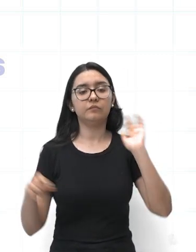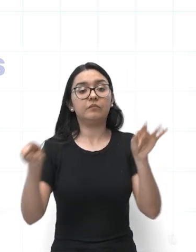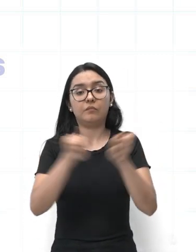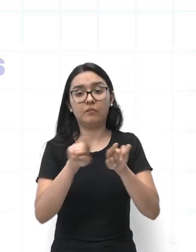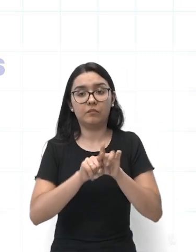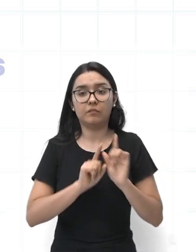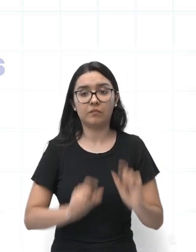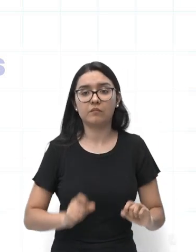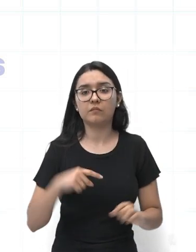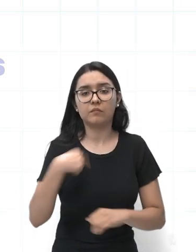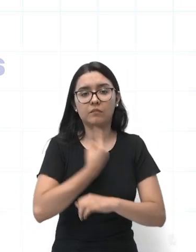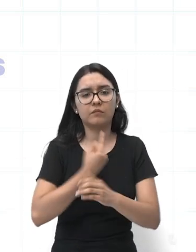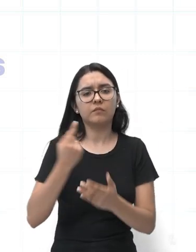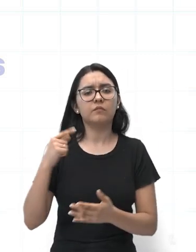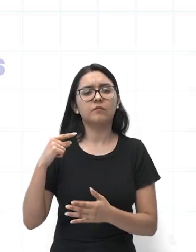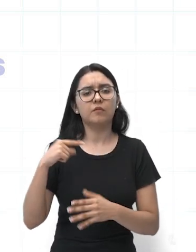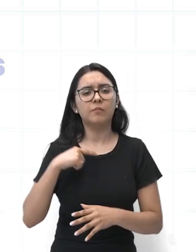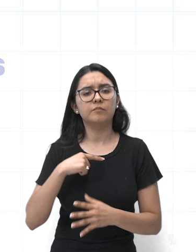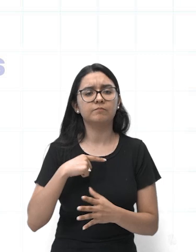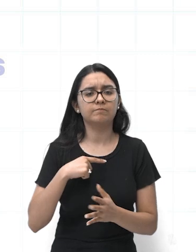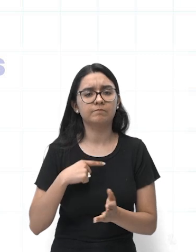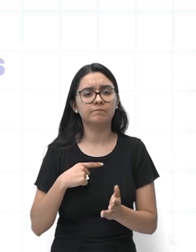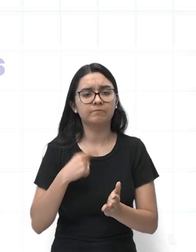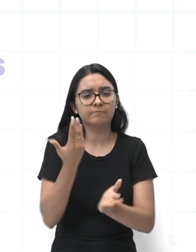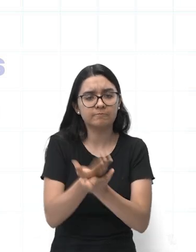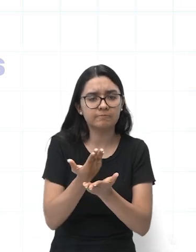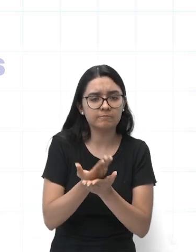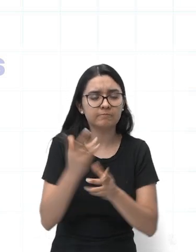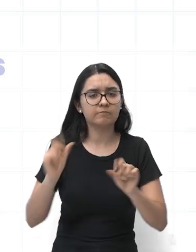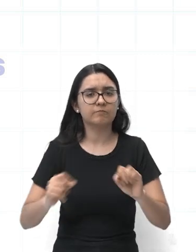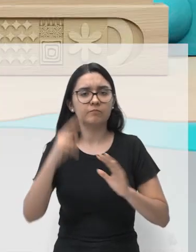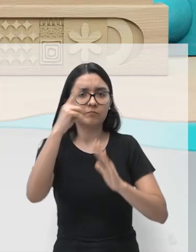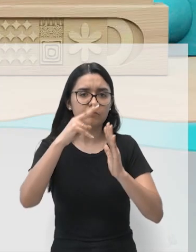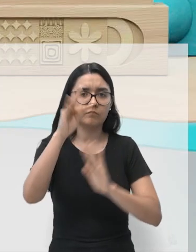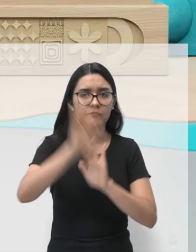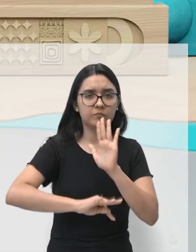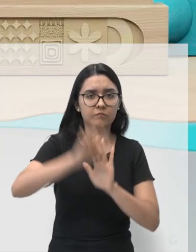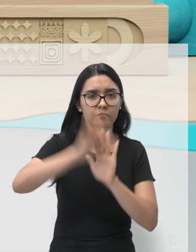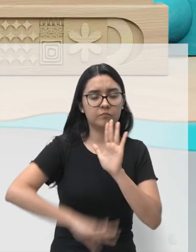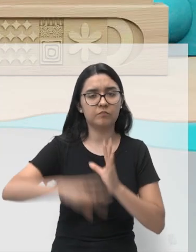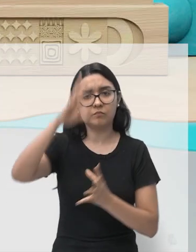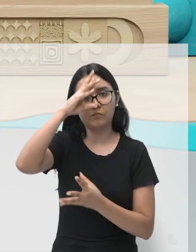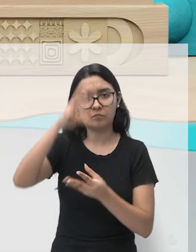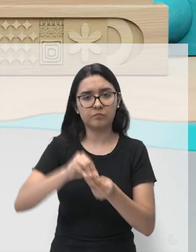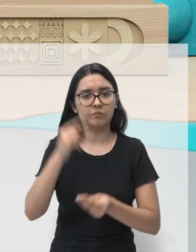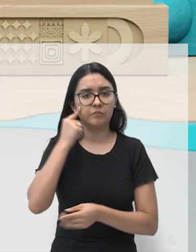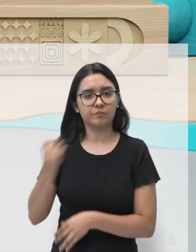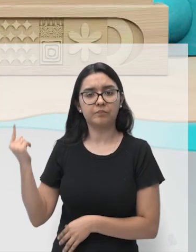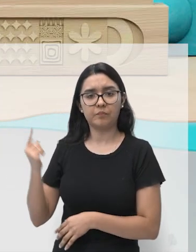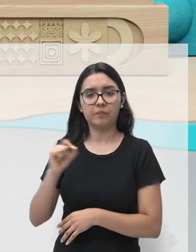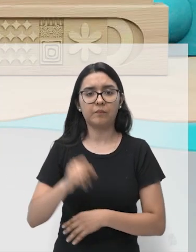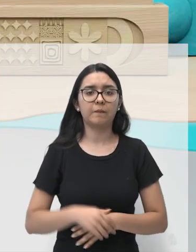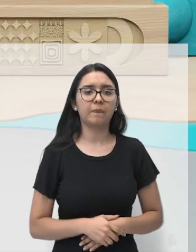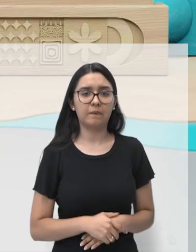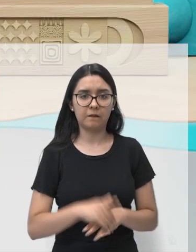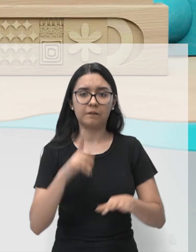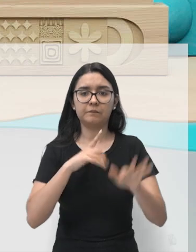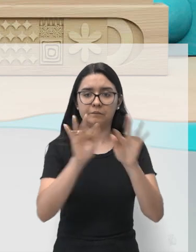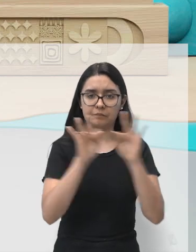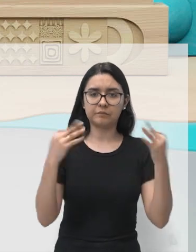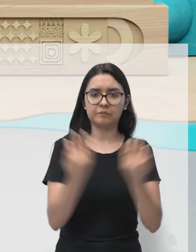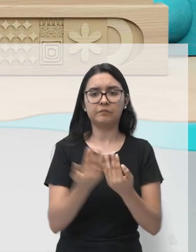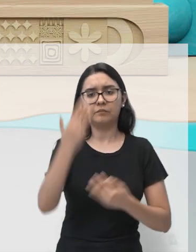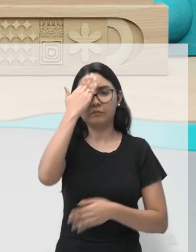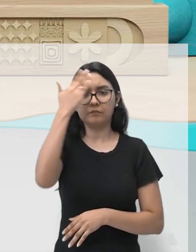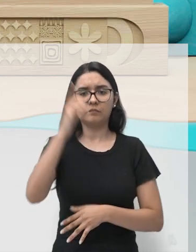a questão da compreensão de texto. Eu vou trabalhar esse mesmo texto aqui de family. Vejam, eu já sei que tem várias